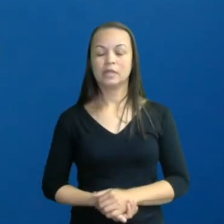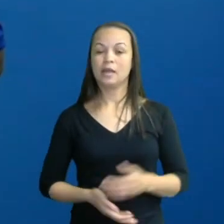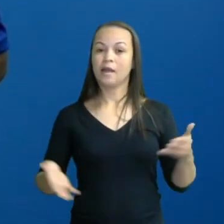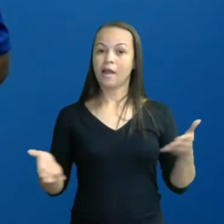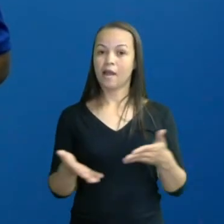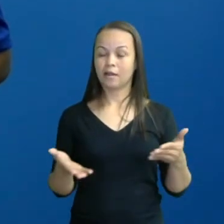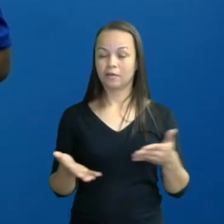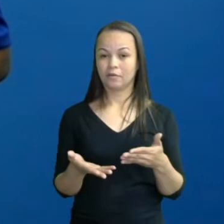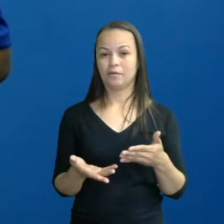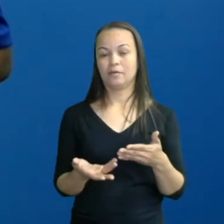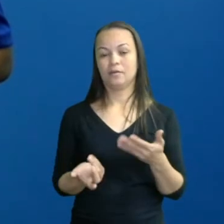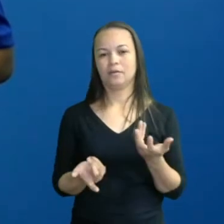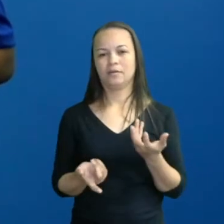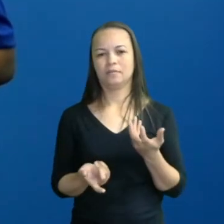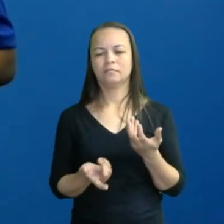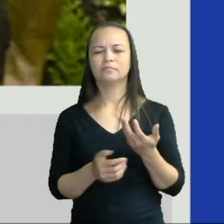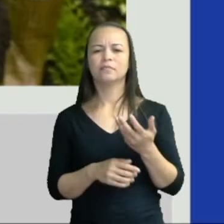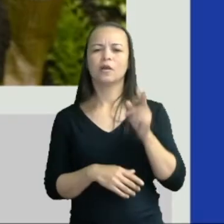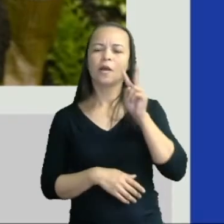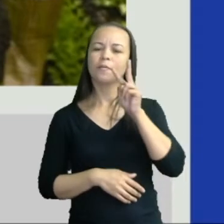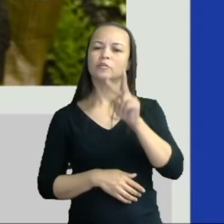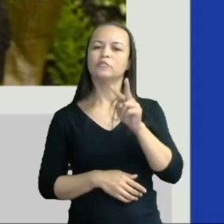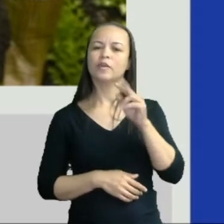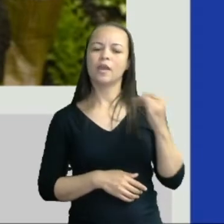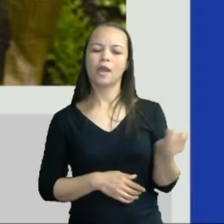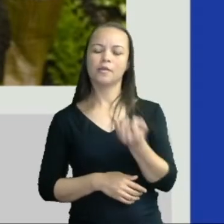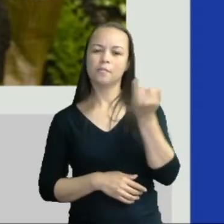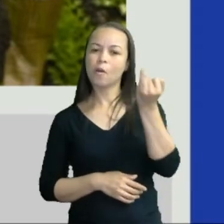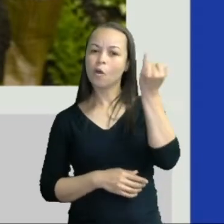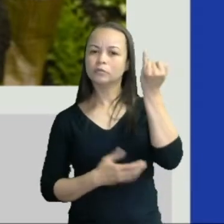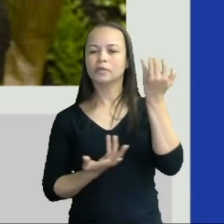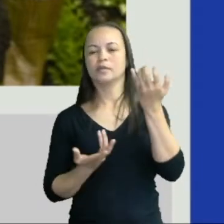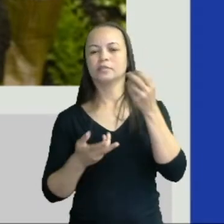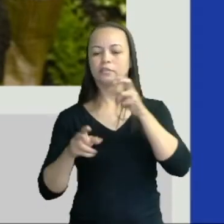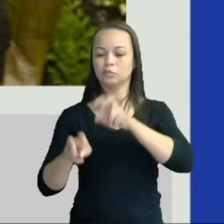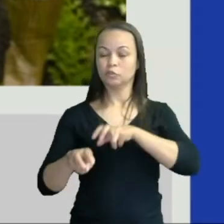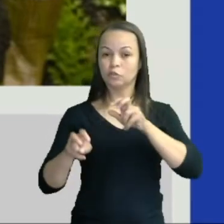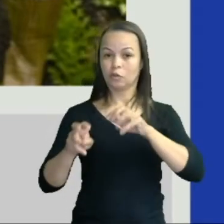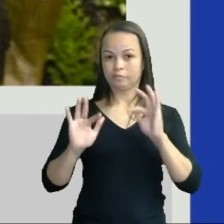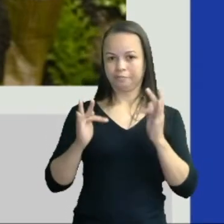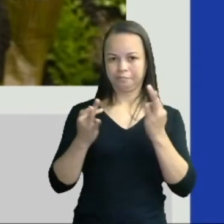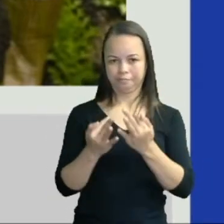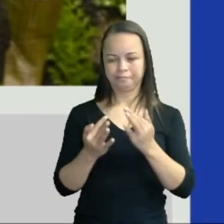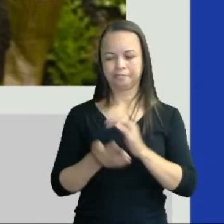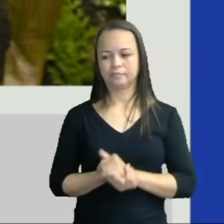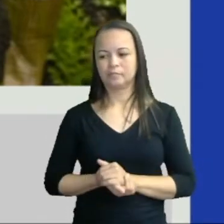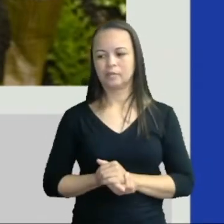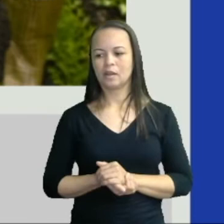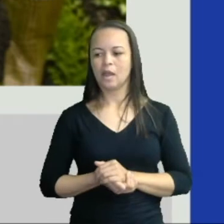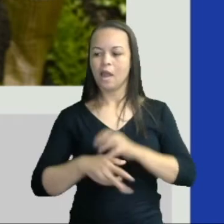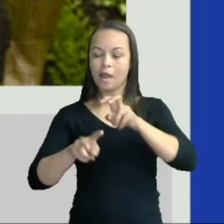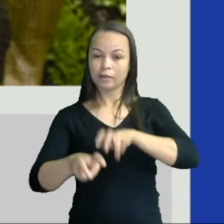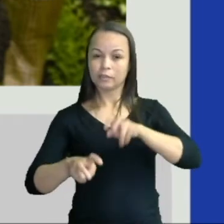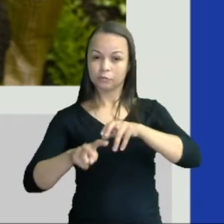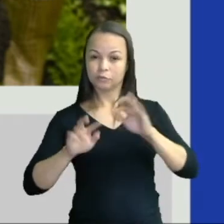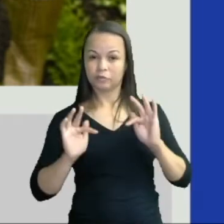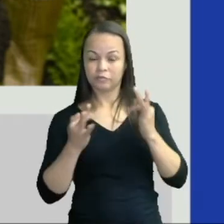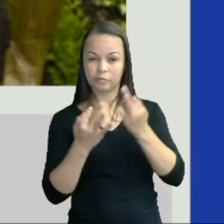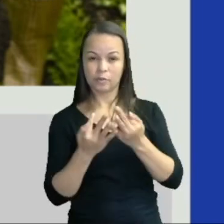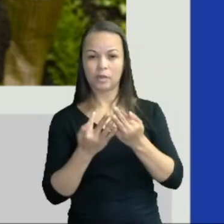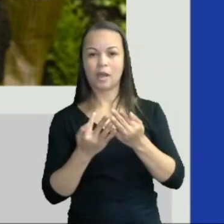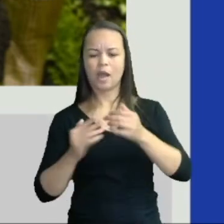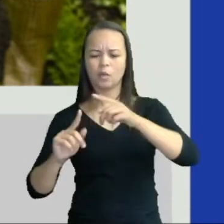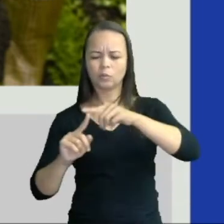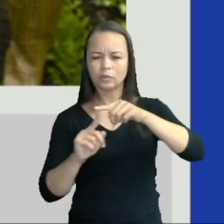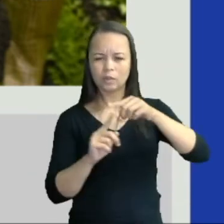Agora vamos ver a importância do solo e a agricultura familiar. A agricultura familiar é um tipo de